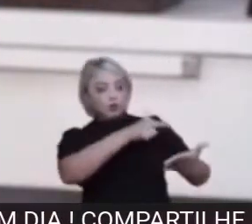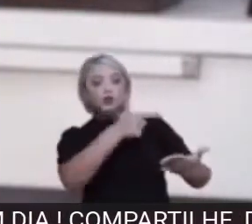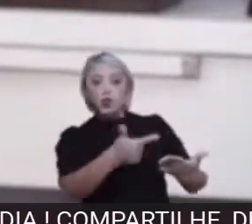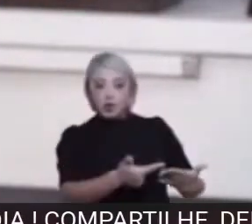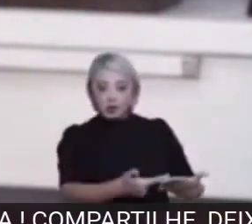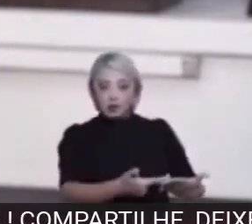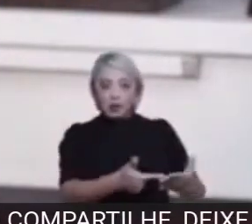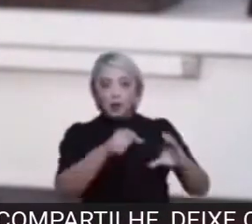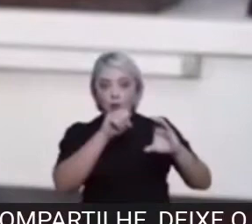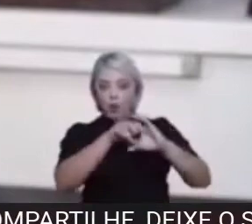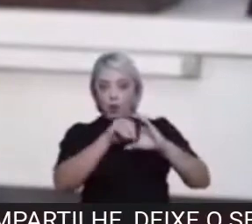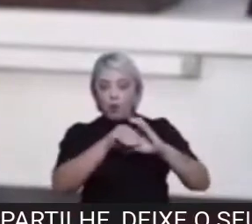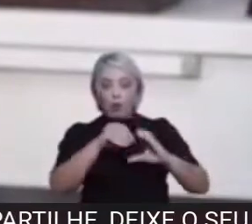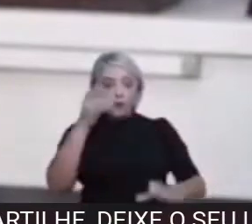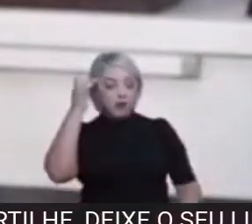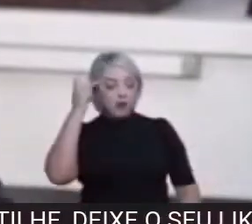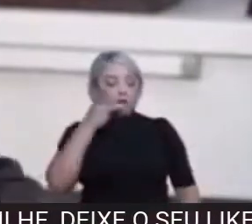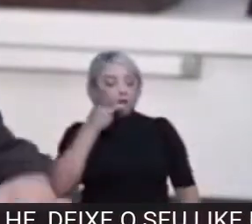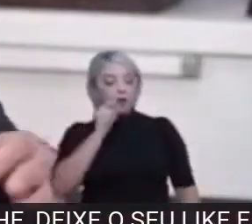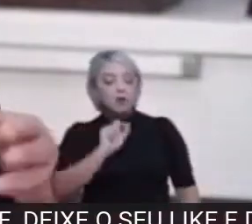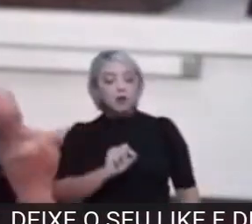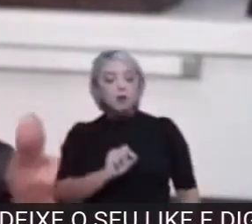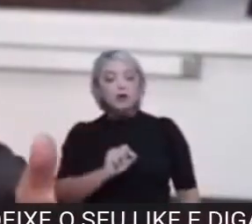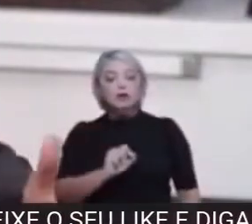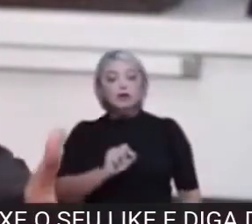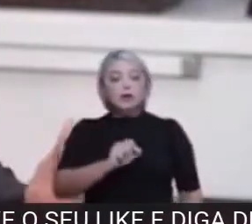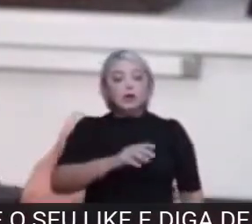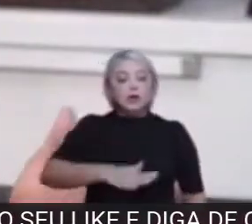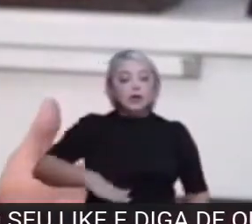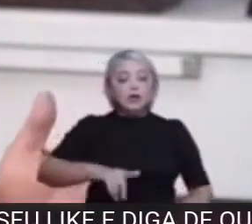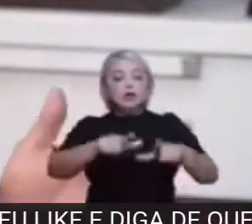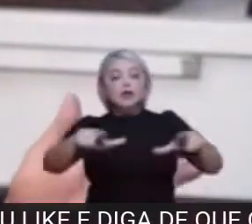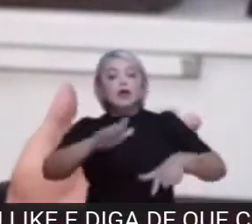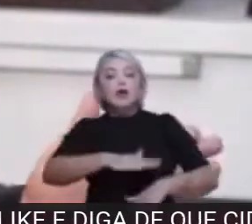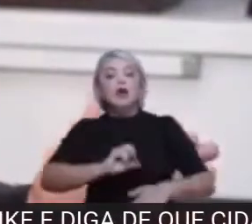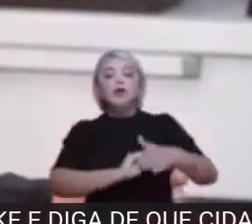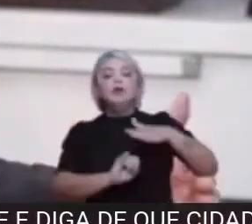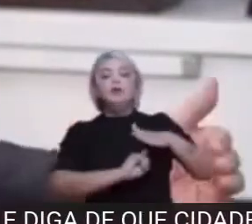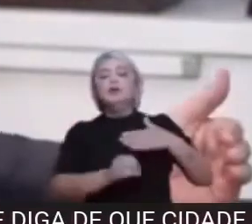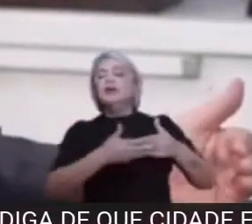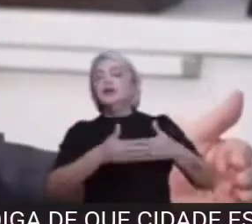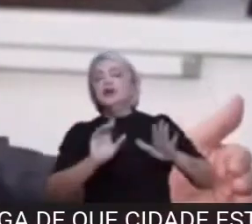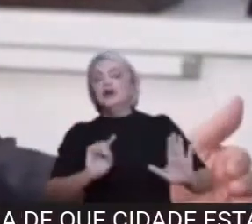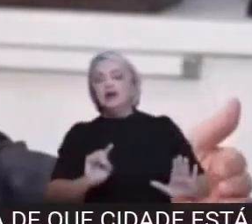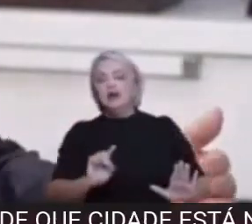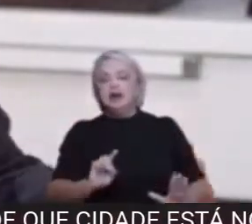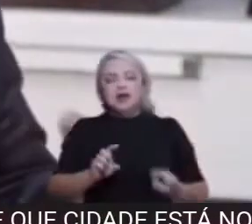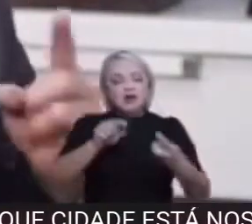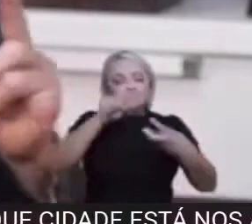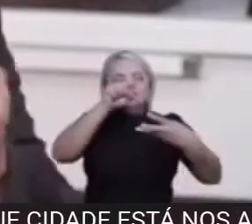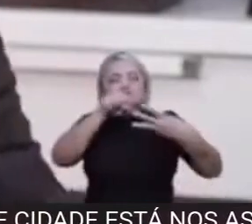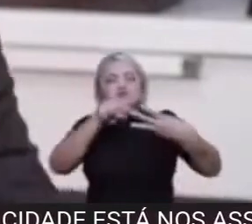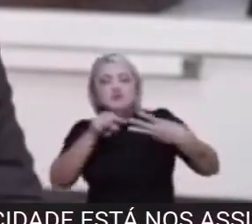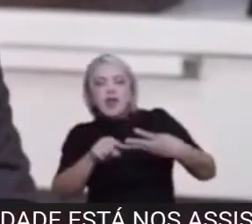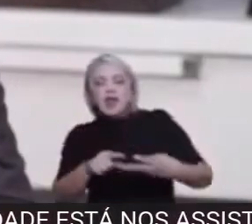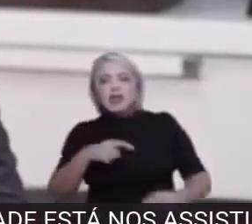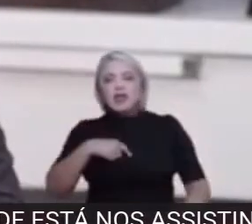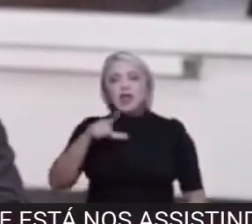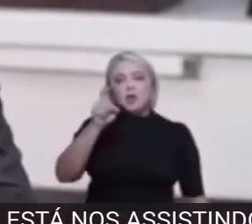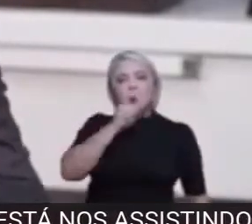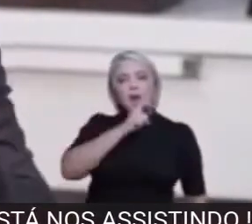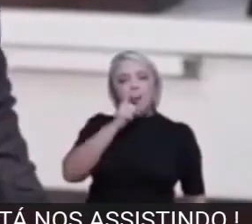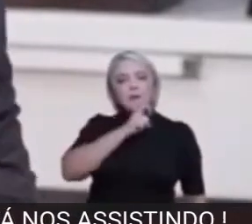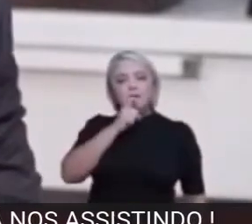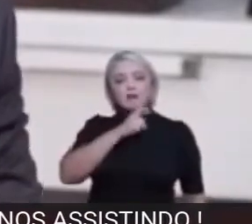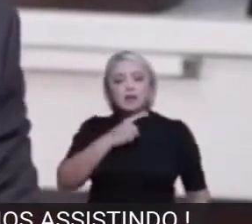que falou, e o terreno do Instituto foi não sei o que lá. Ou seja, cada um deles tem uma mentira, porque pela